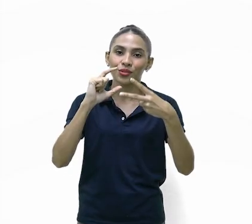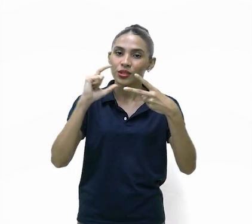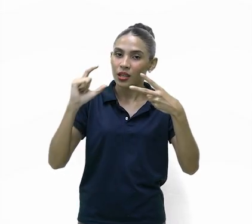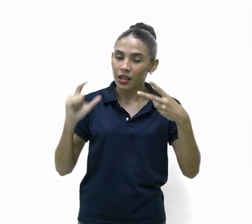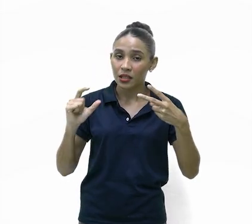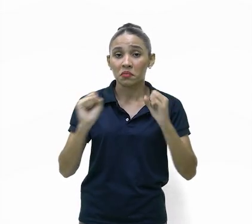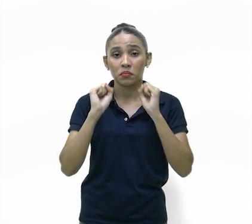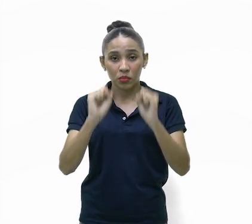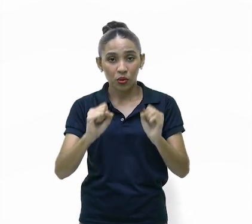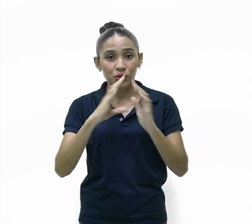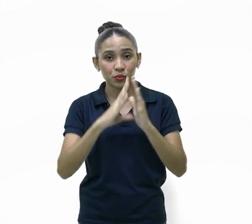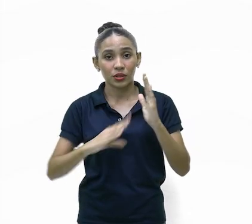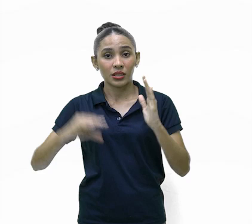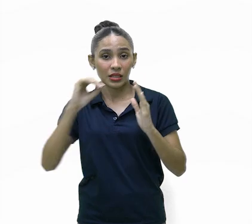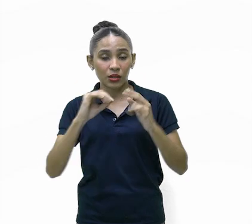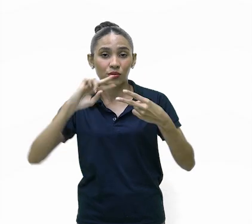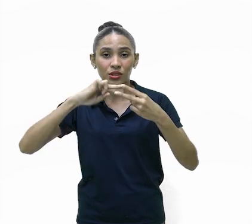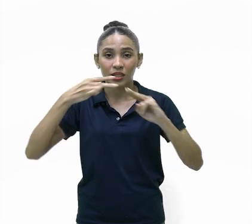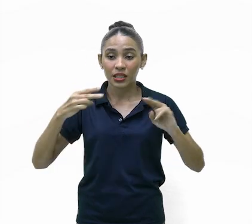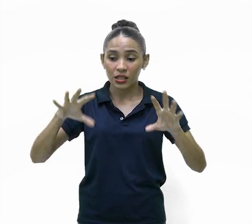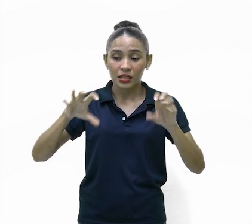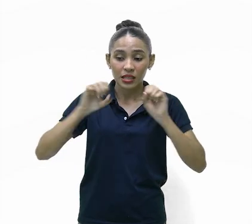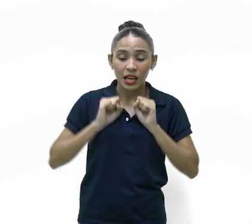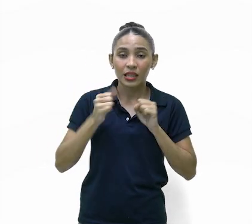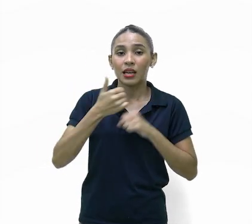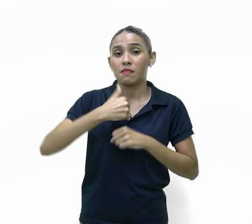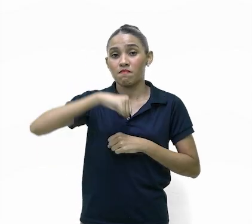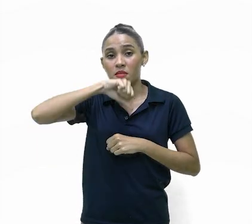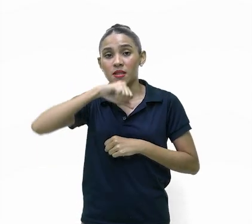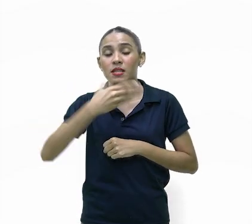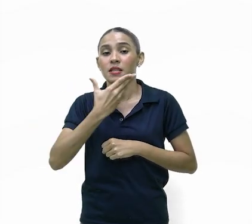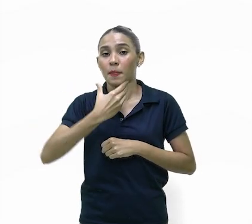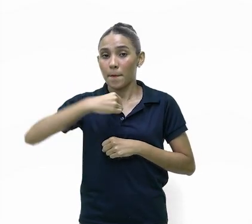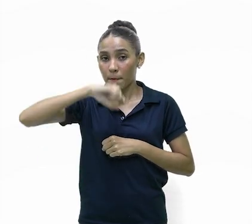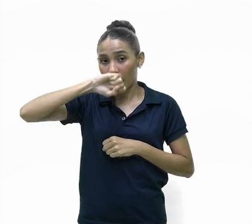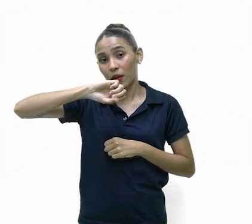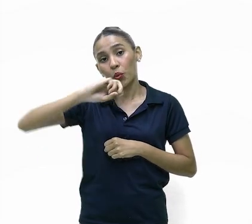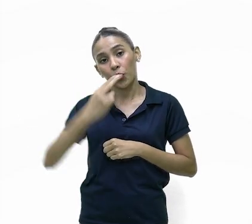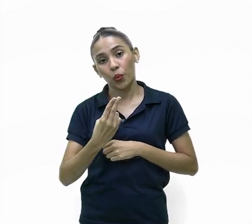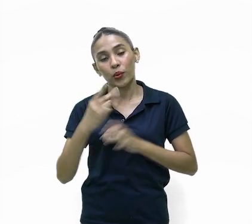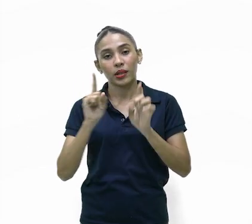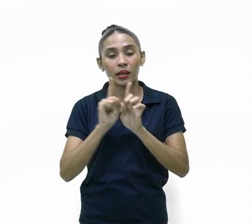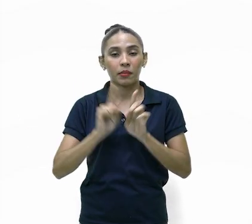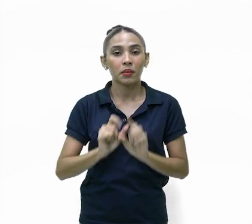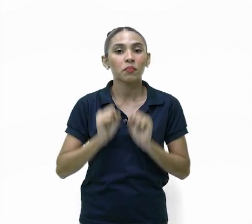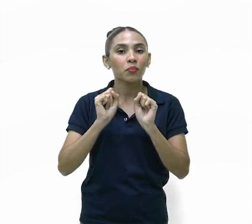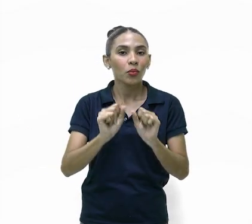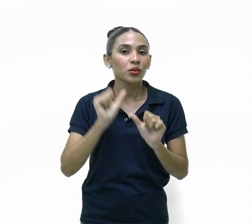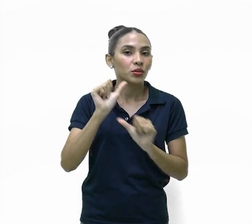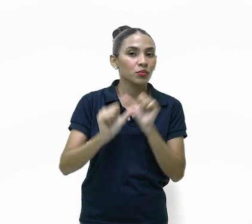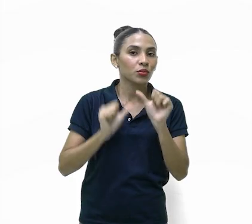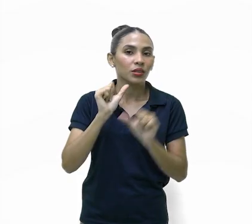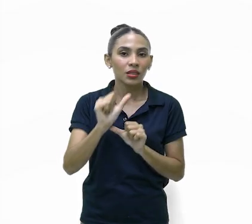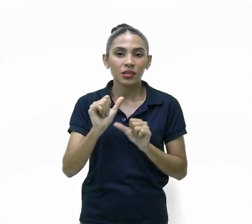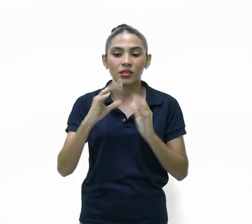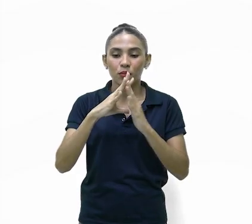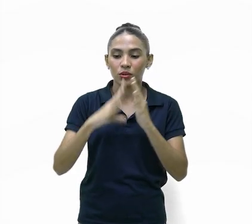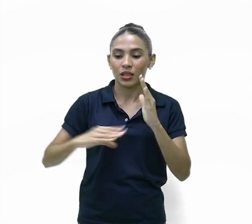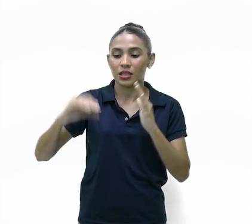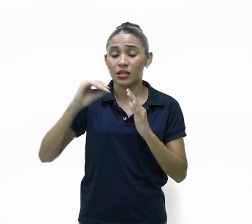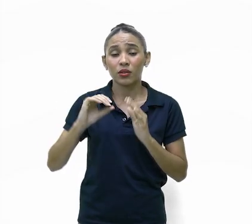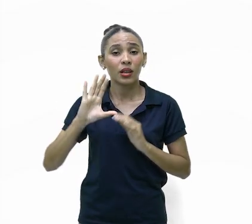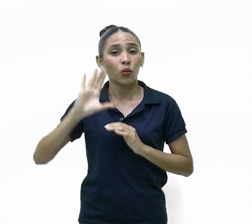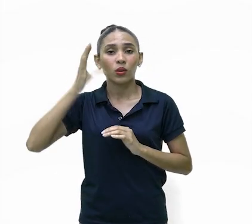por mutações genéticas herdadas do pai, né, dos pais, ou podem surgir devido a mutações espontâneas